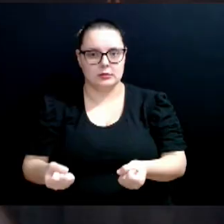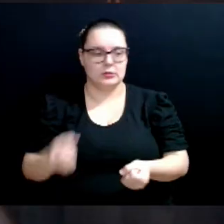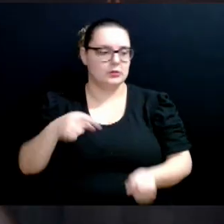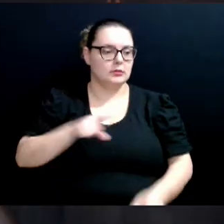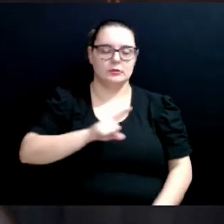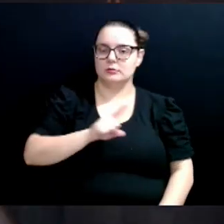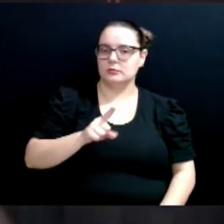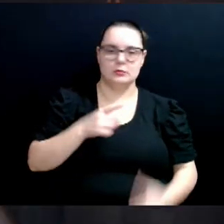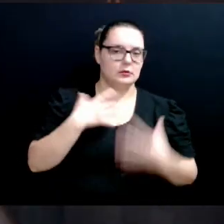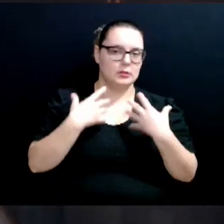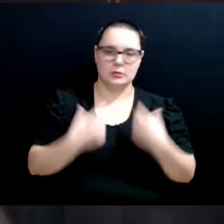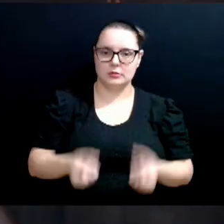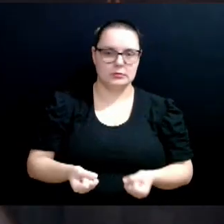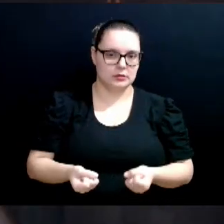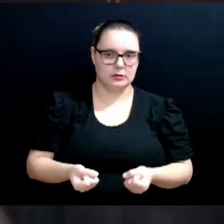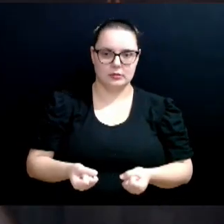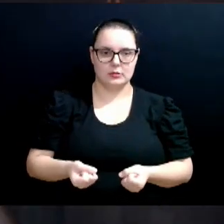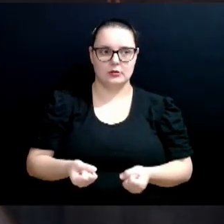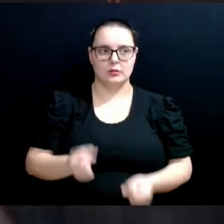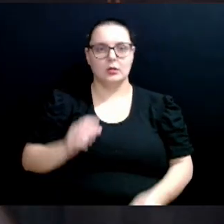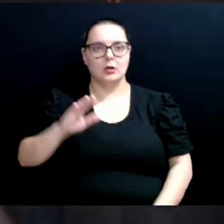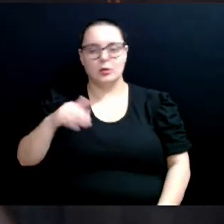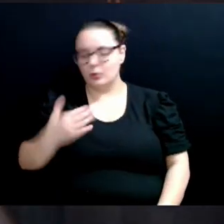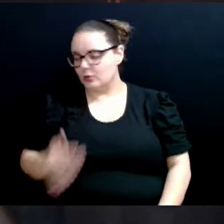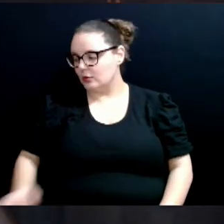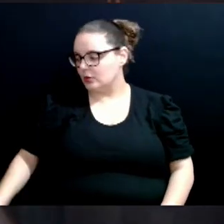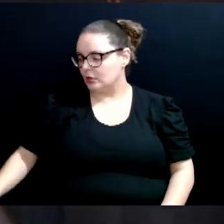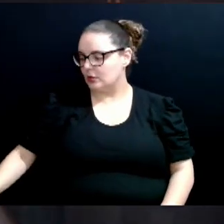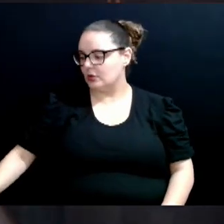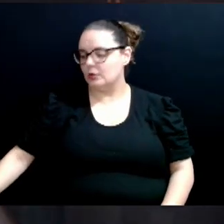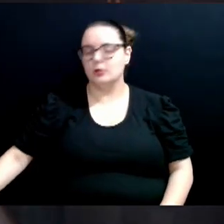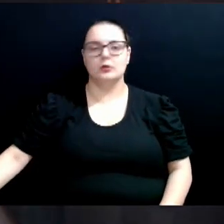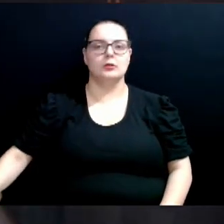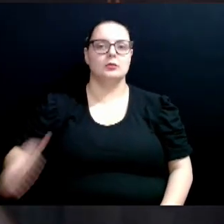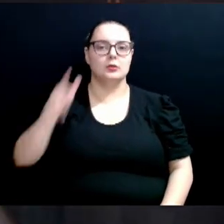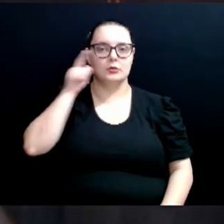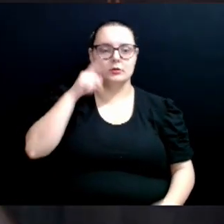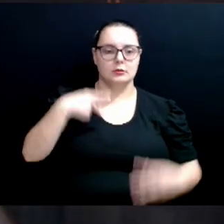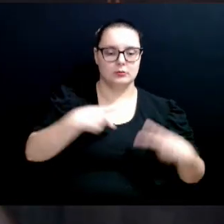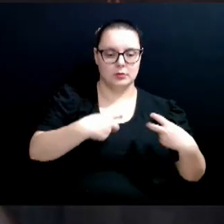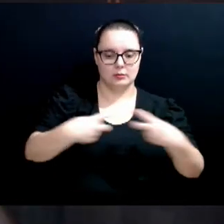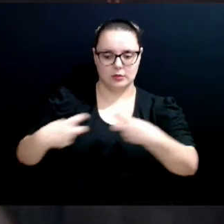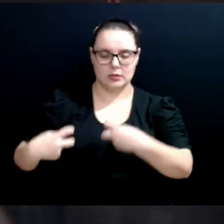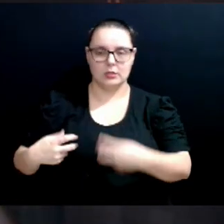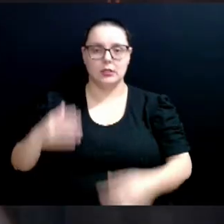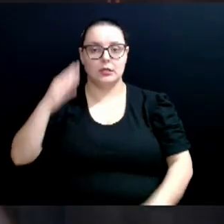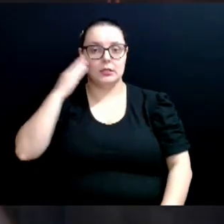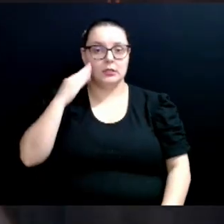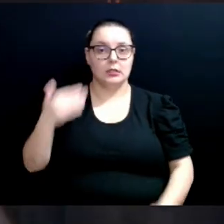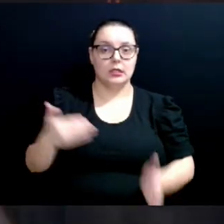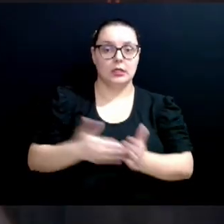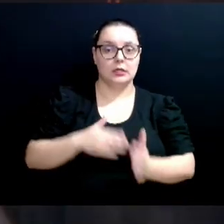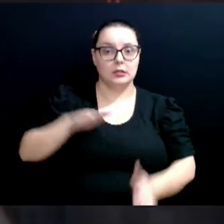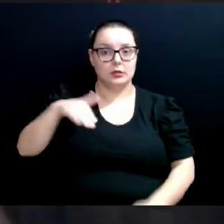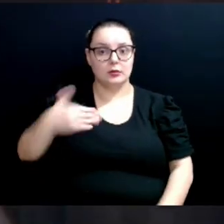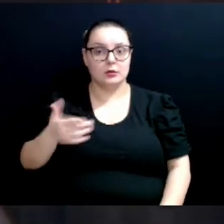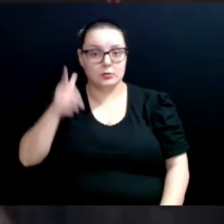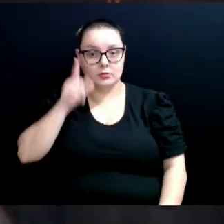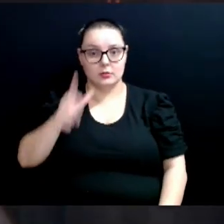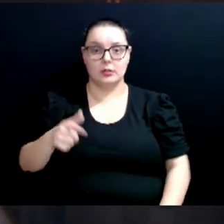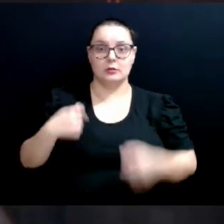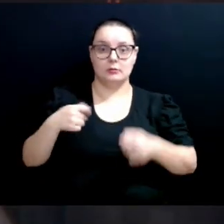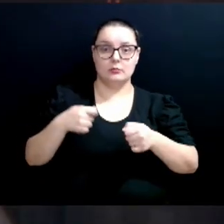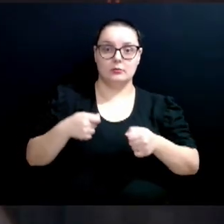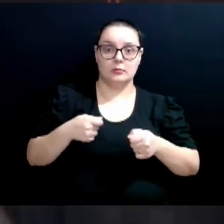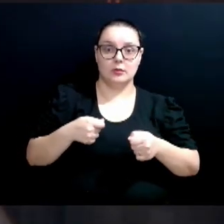aceitável. Então, eu acho que quando a gente consegue olhar um pouquinho para a gente e entender até onde a gente consegue ir e onde a gente precisa começar a dar